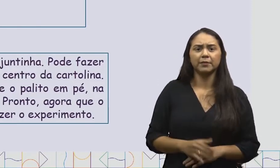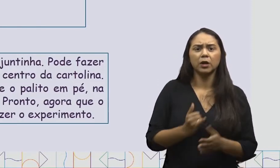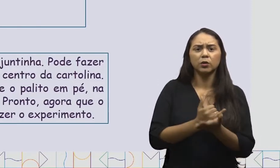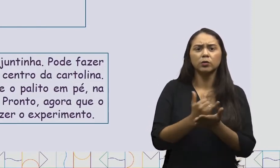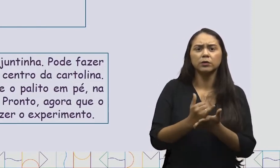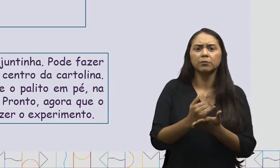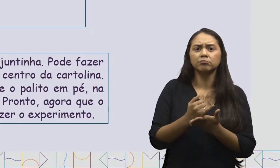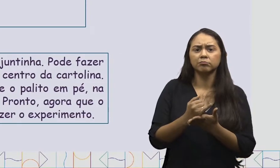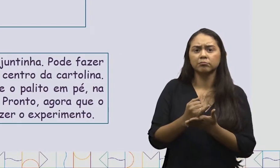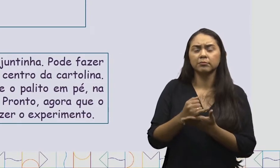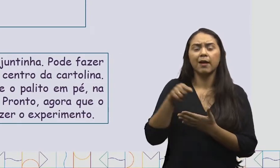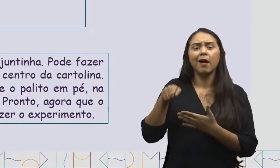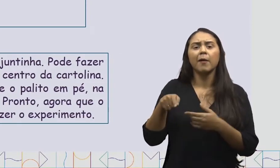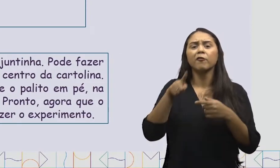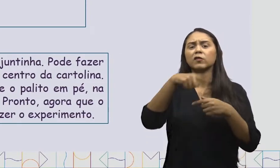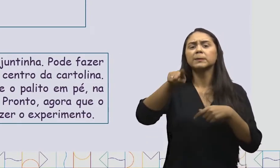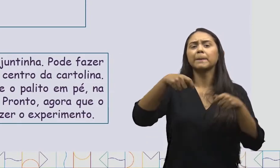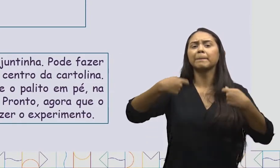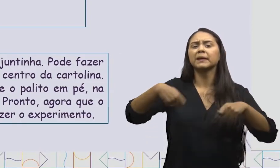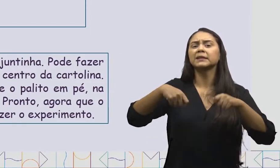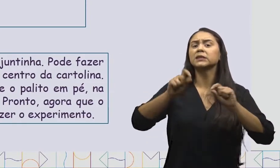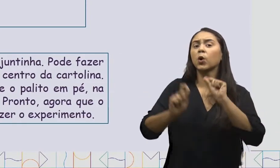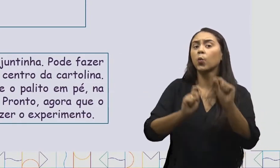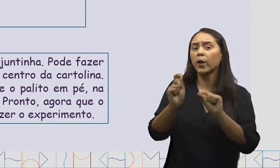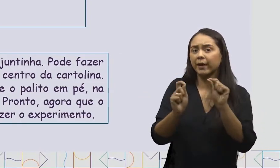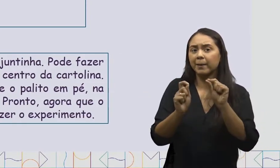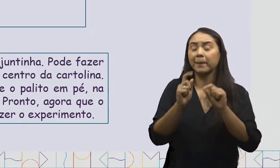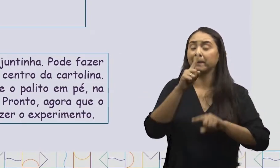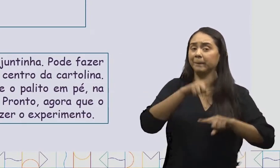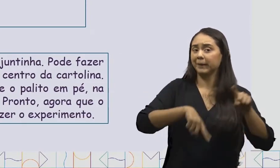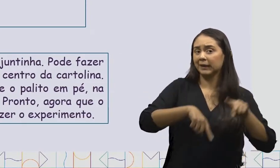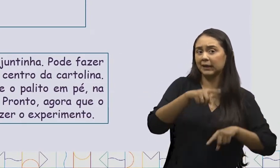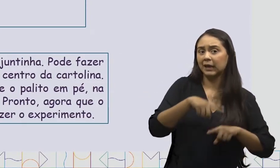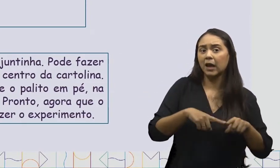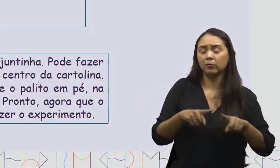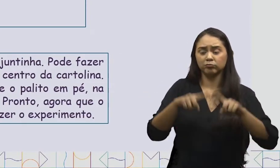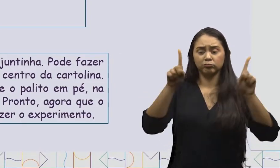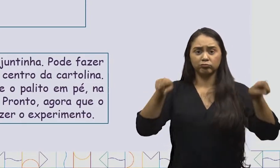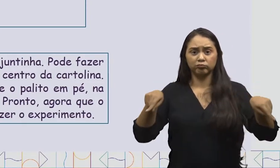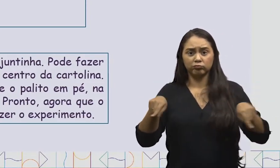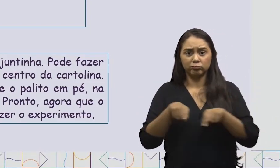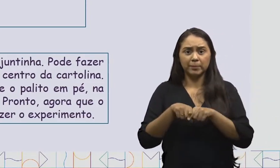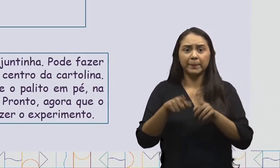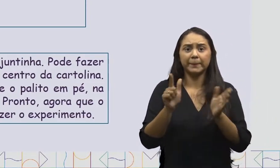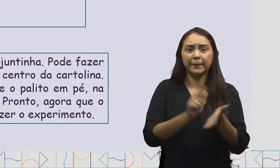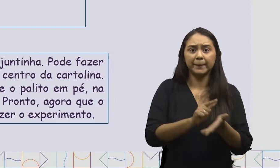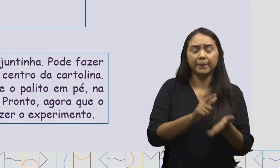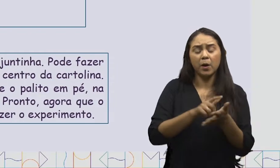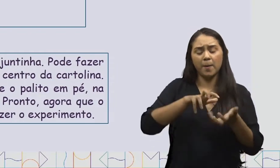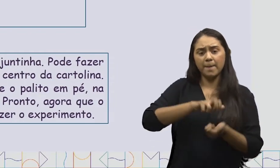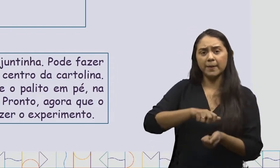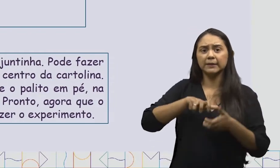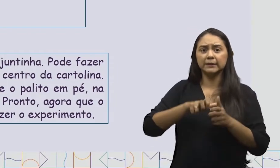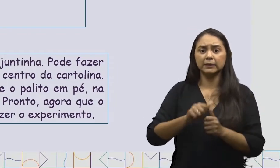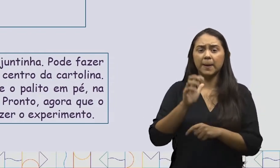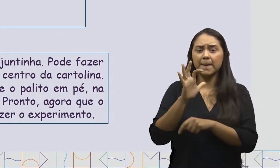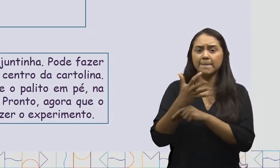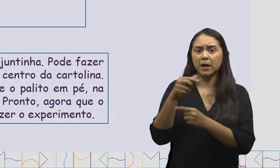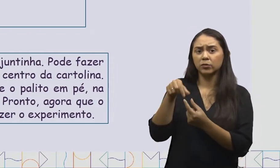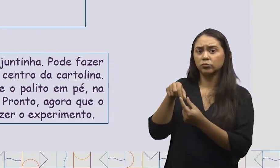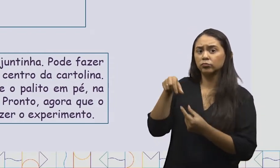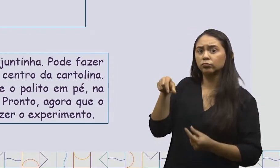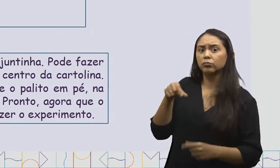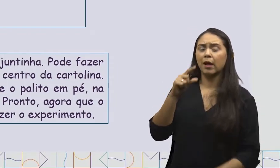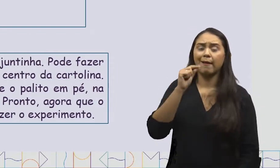experiência, você vai precisar de material. Uma cartolina, uma massinha, um palito,